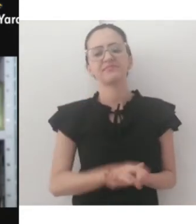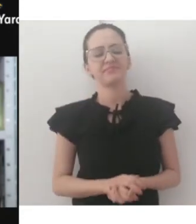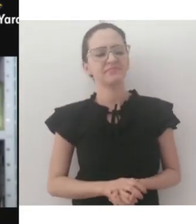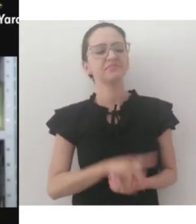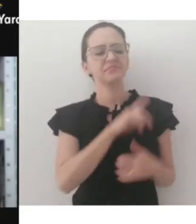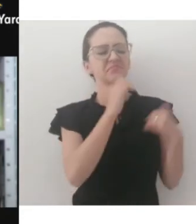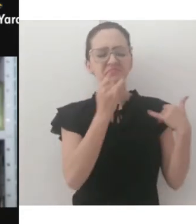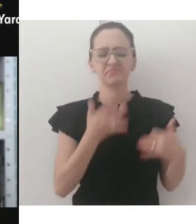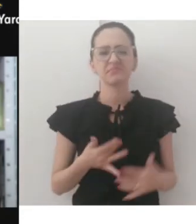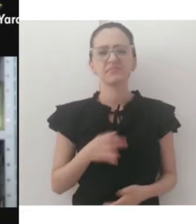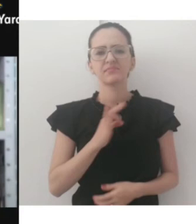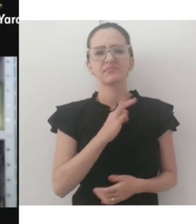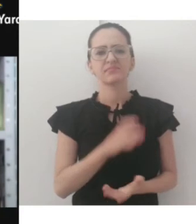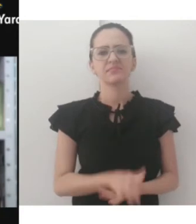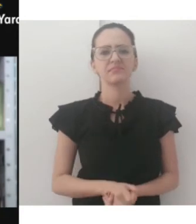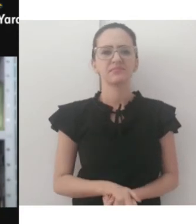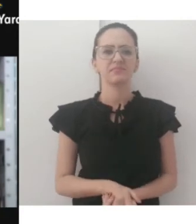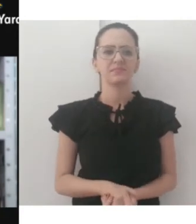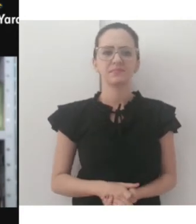um processo muito interessante.